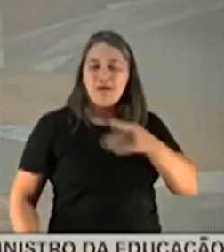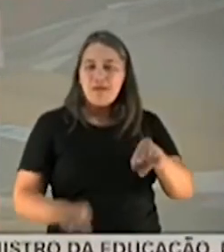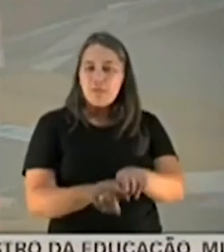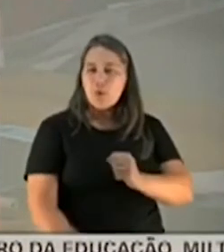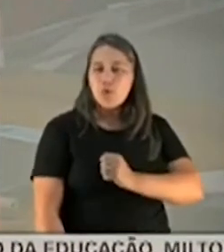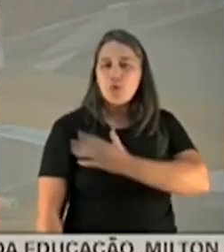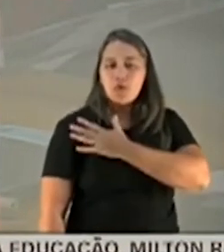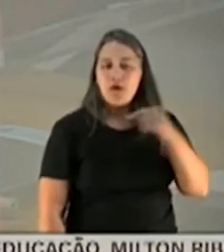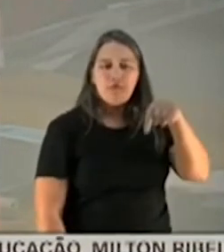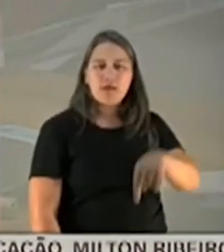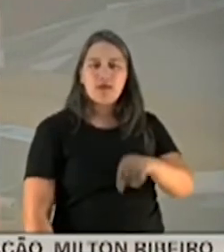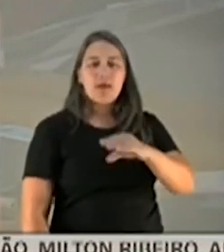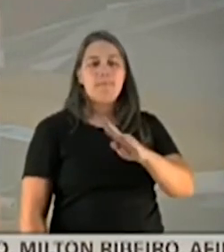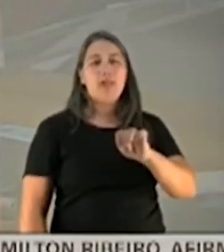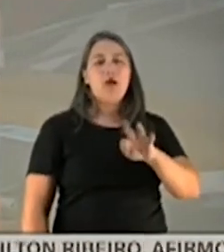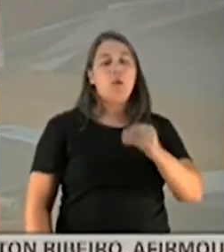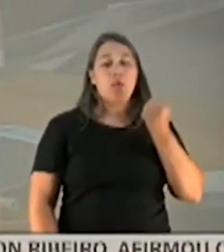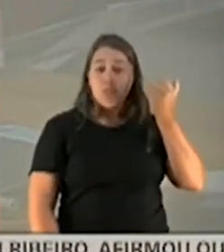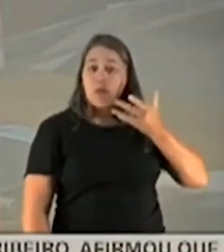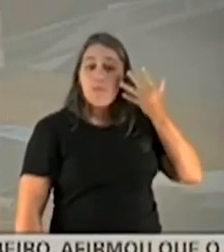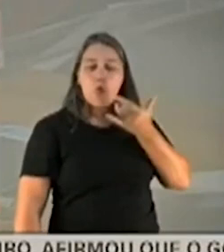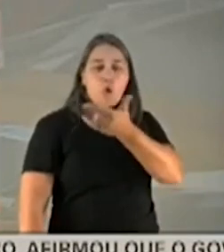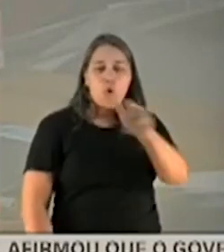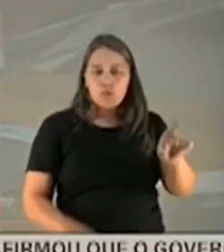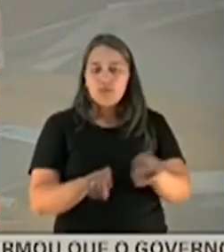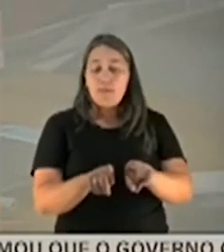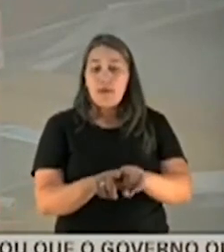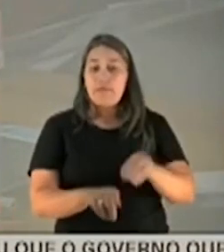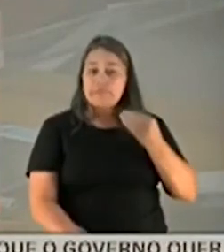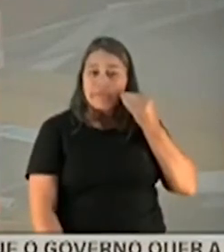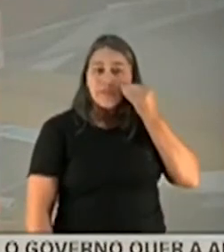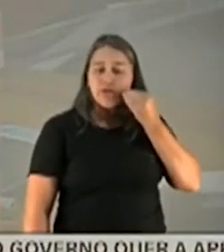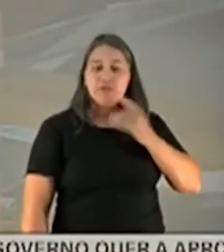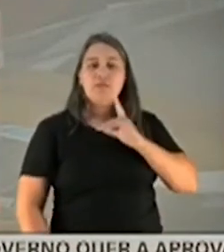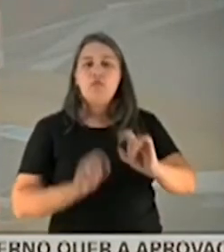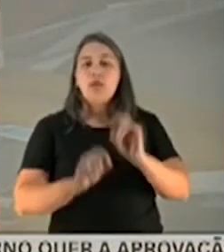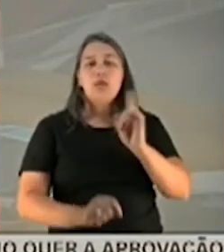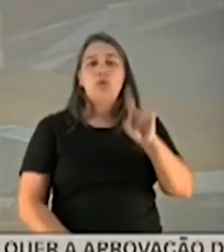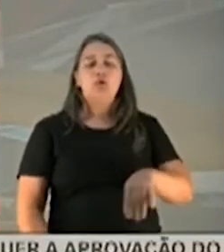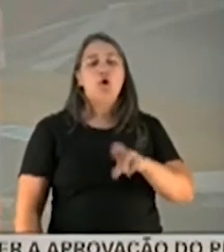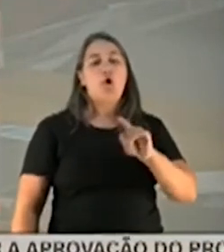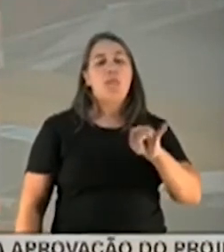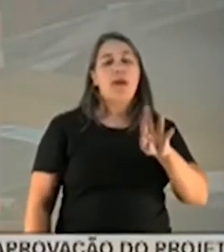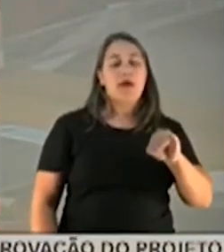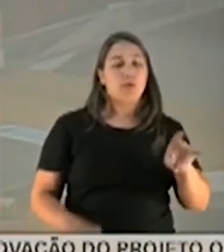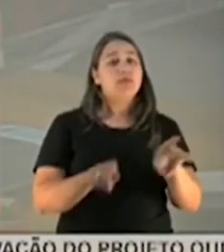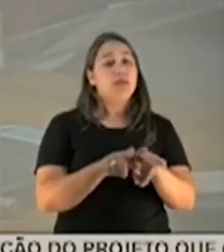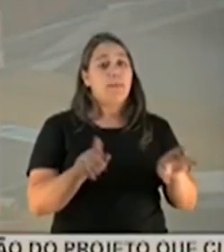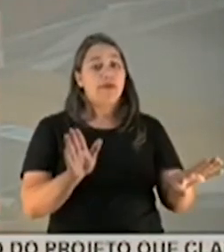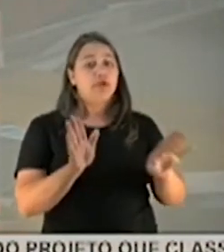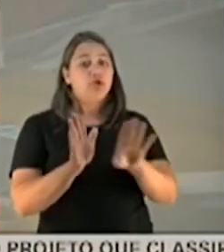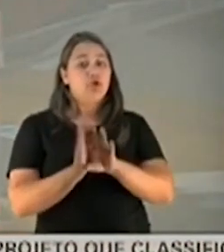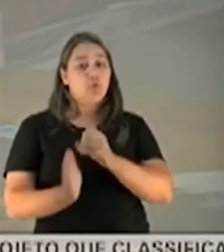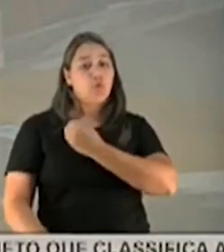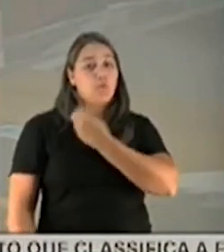vir depor e outros também. E essa tentativa de propina envolveu não só Roberto Dias, como também chegou no número